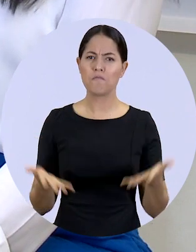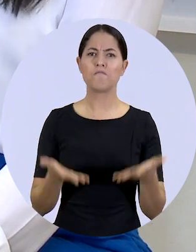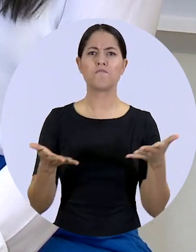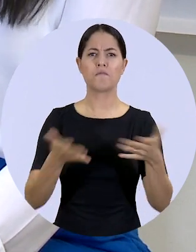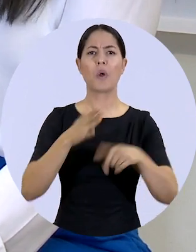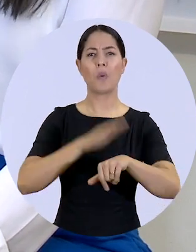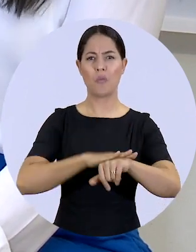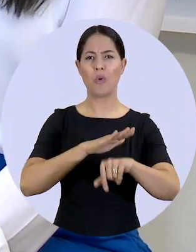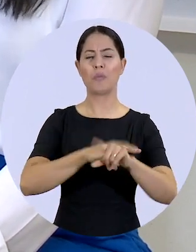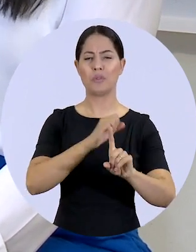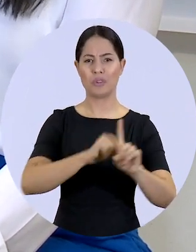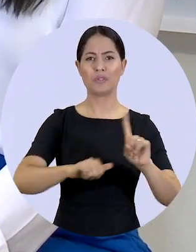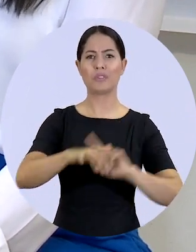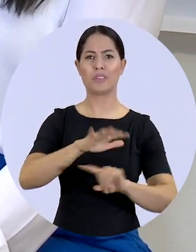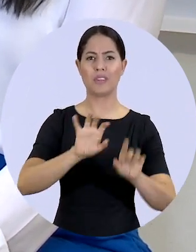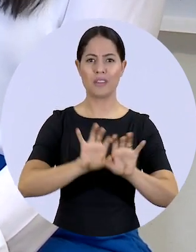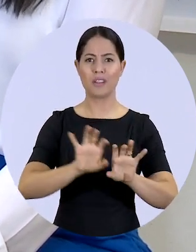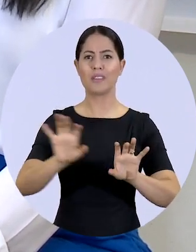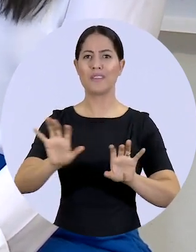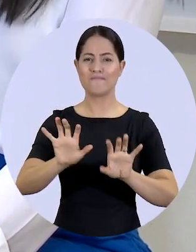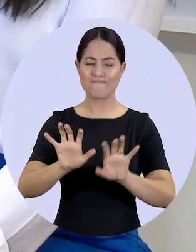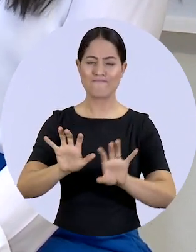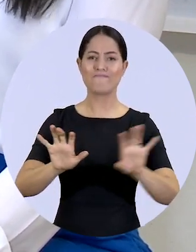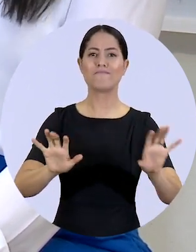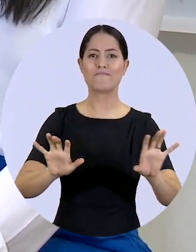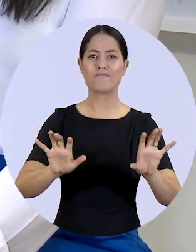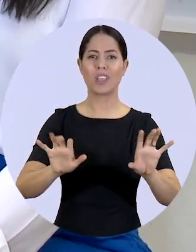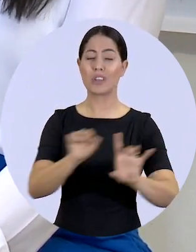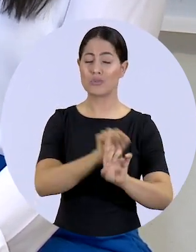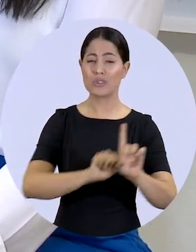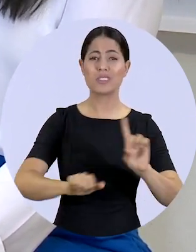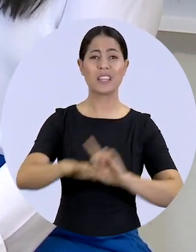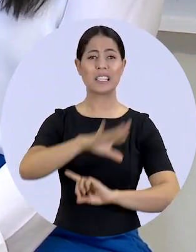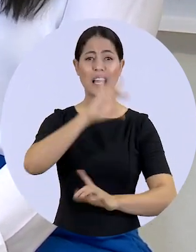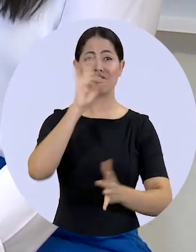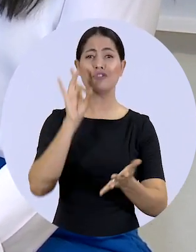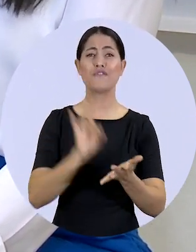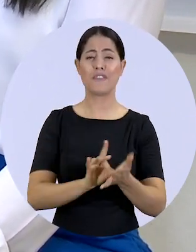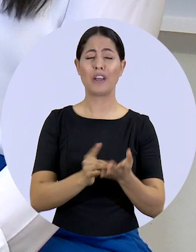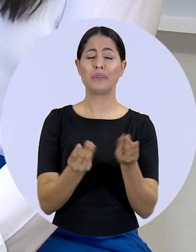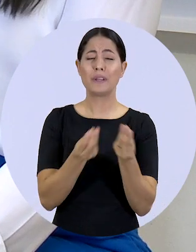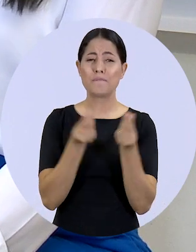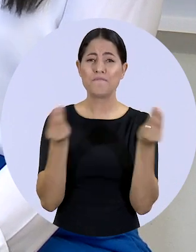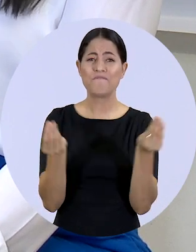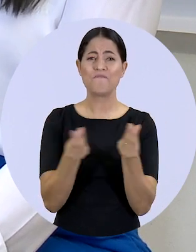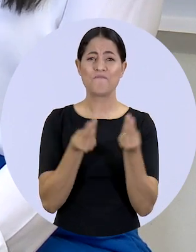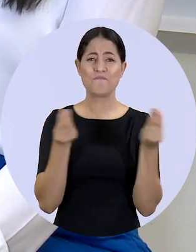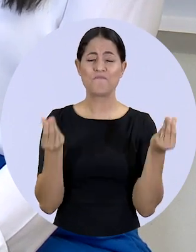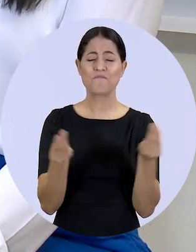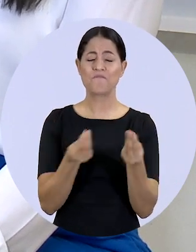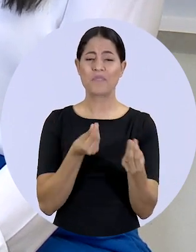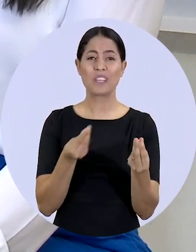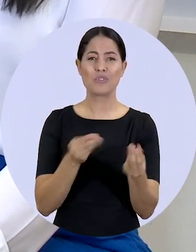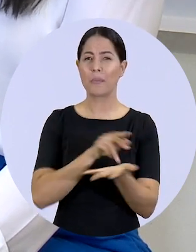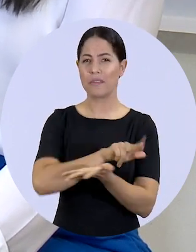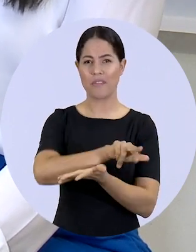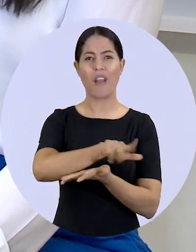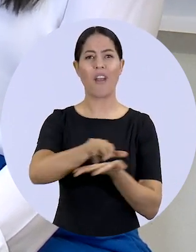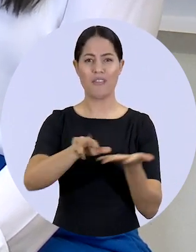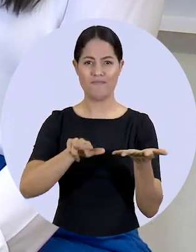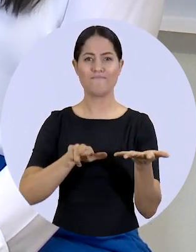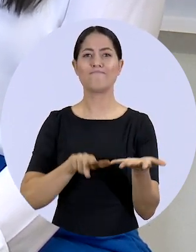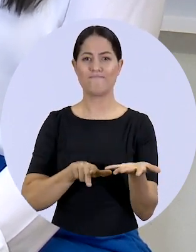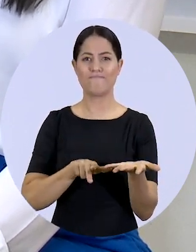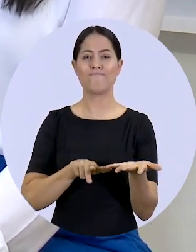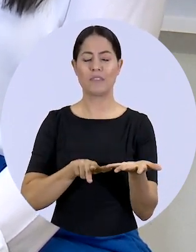precisava em um momento em que a sociedade está dividida, um momento em que a sociedade está extremamente fragilizada sob todos os aspectos.